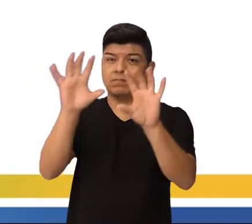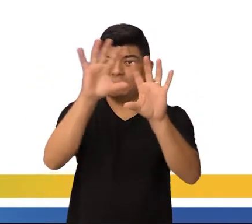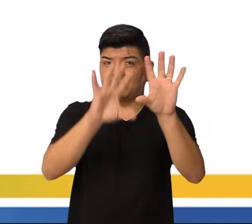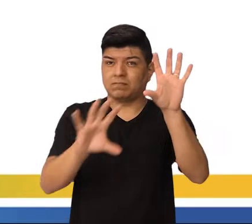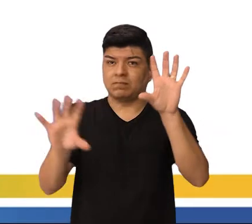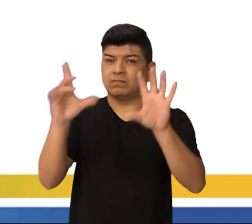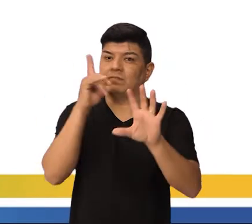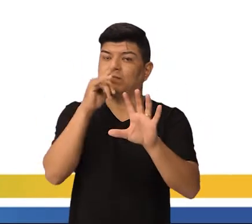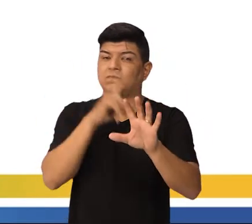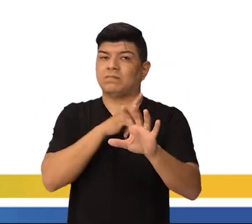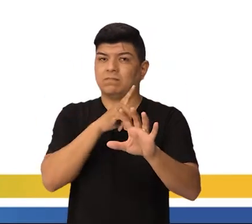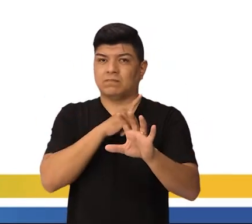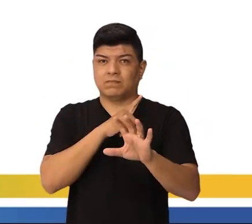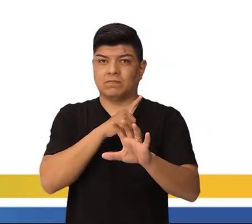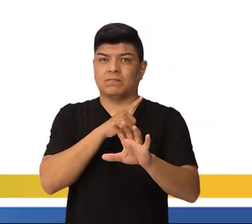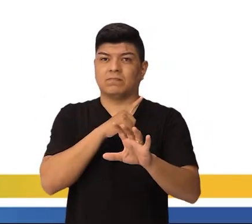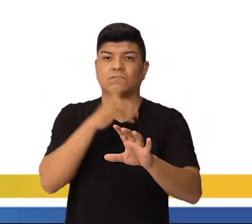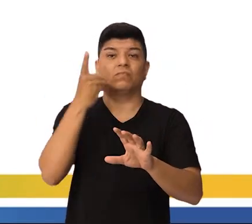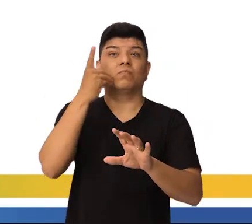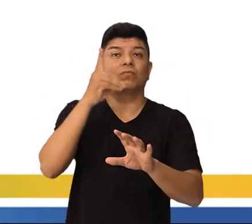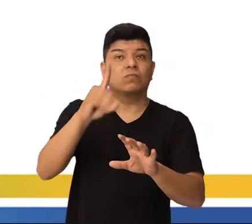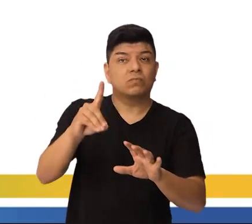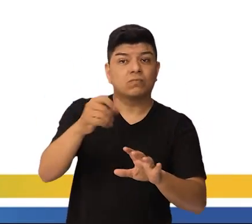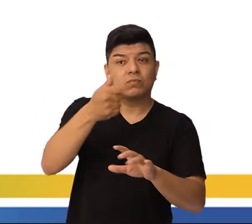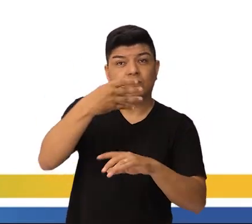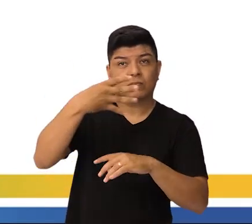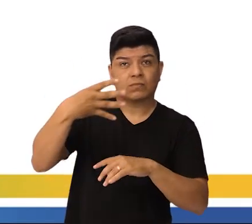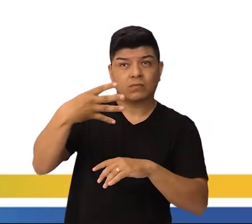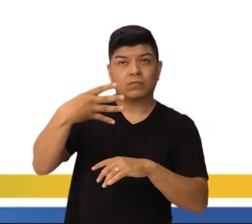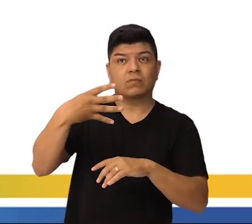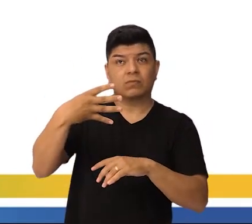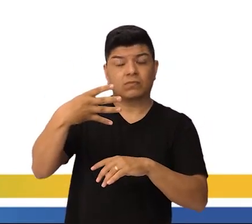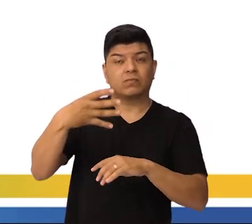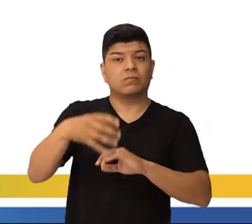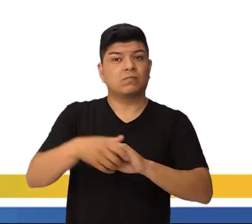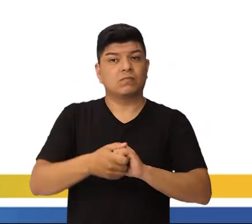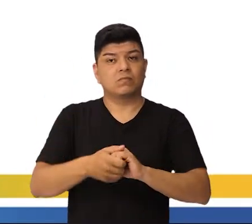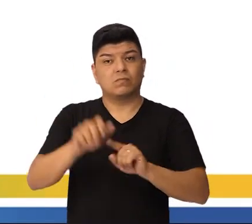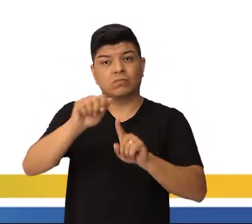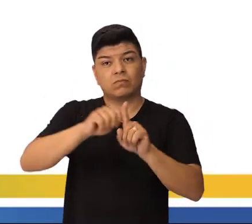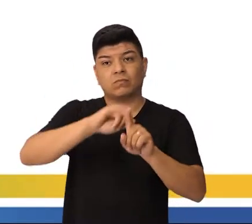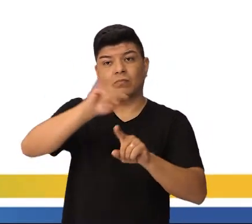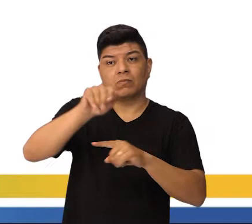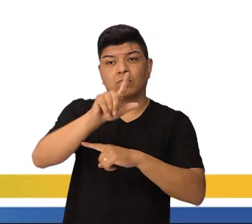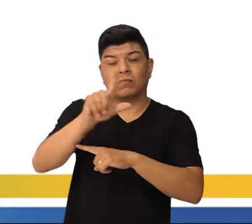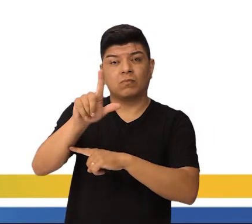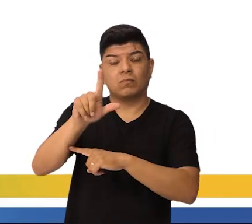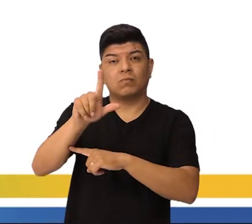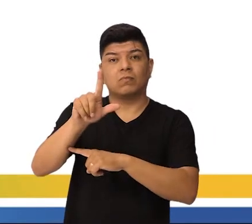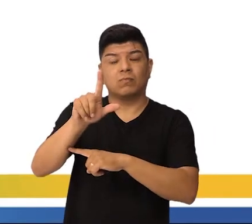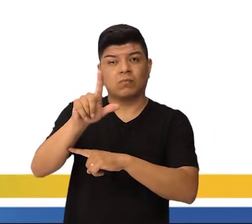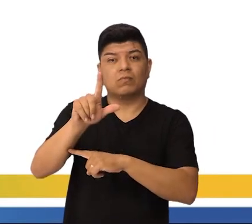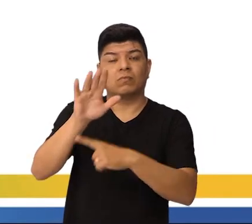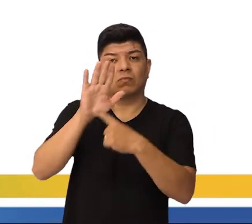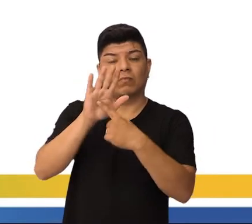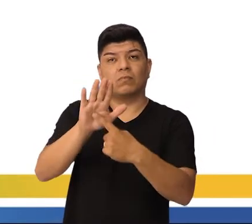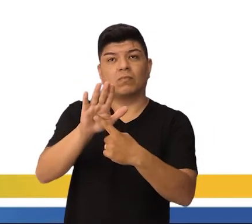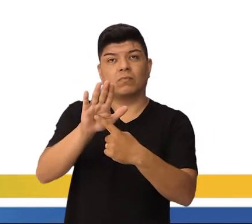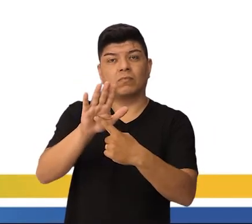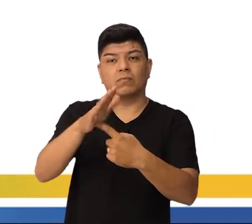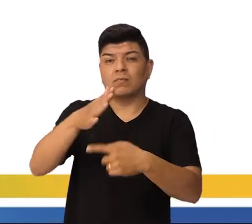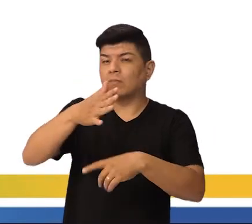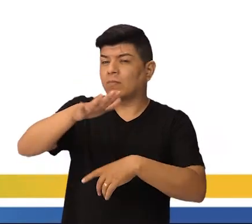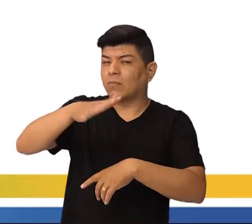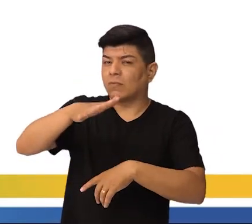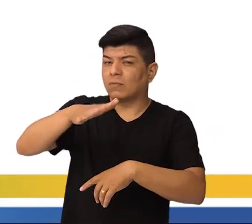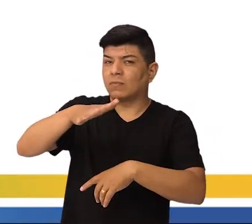ar. A data de hoje é 14 de julho de 2021 e que ele mostra que no